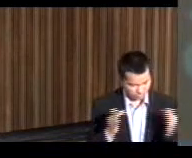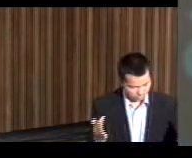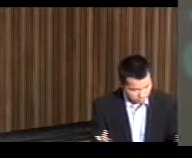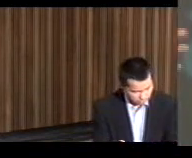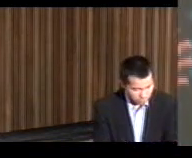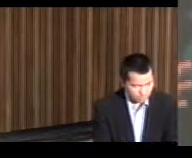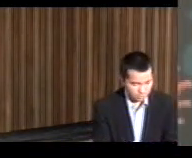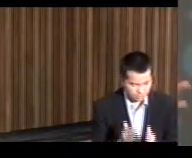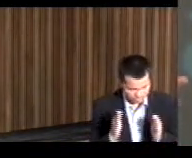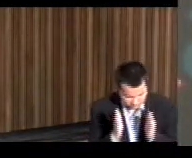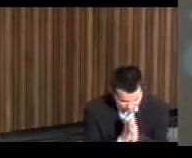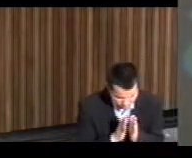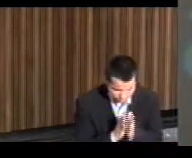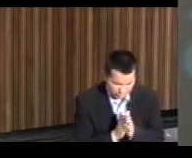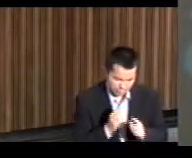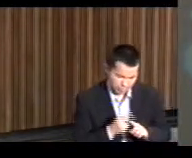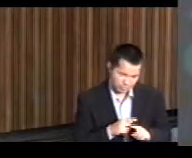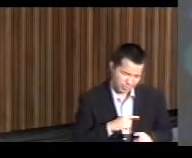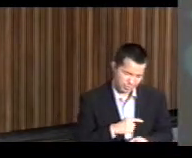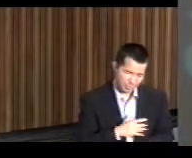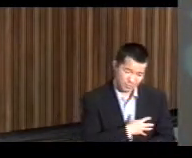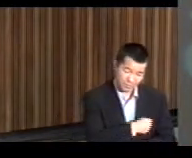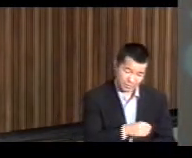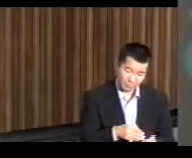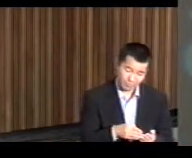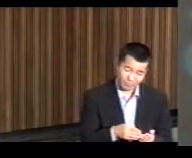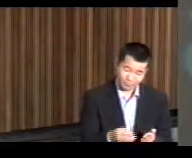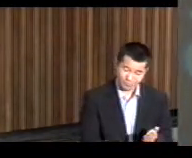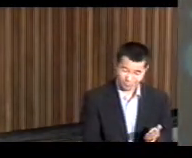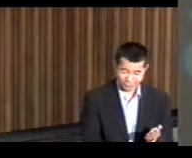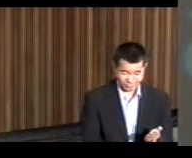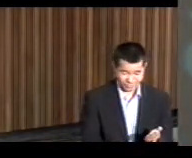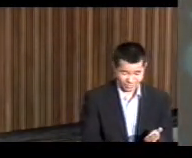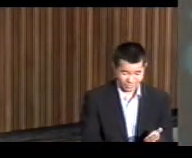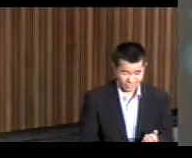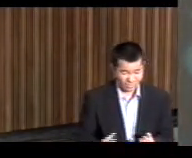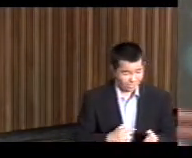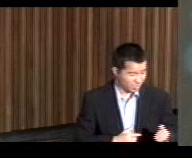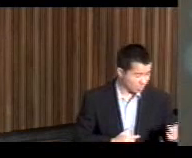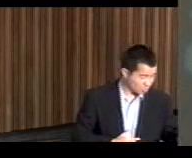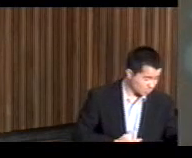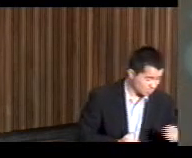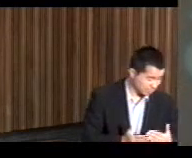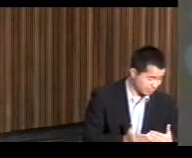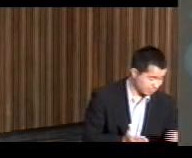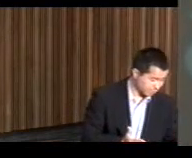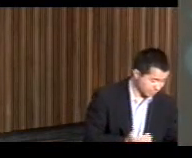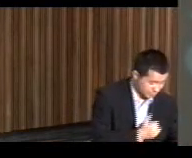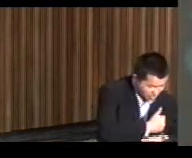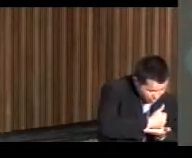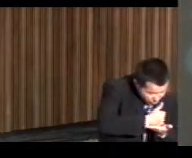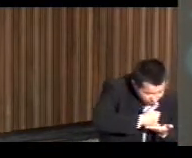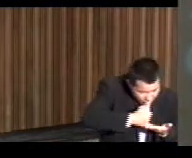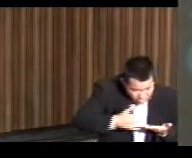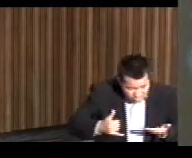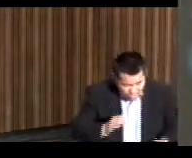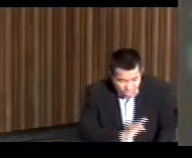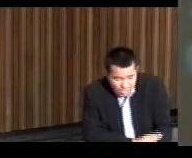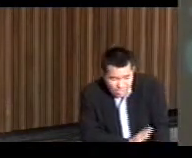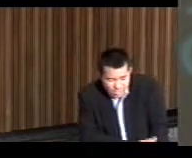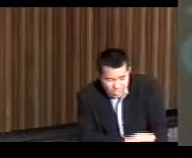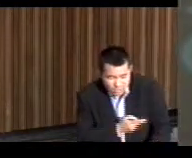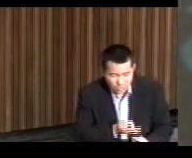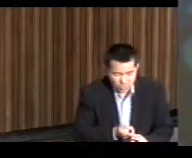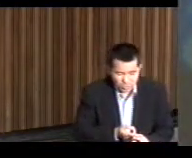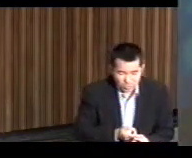que se afastaram dos teus caminhos. Há filhos que estão envolvidos em drogas. Há filhos que estão envolvidos